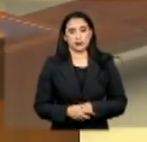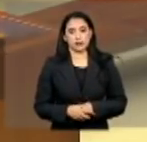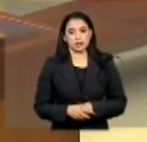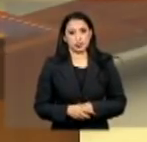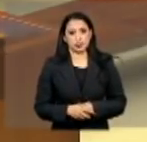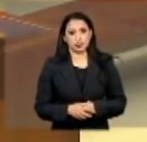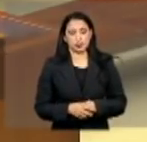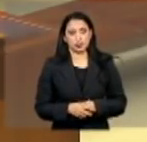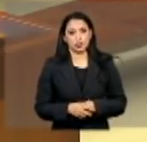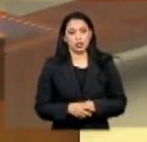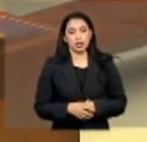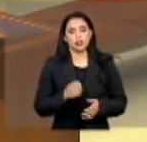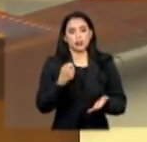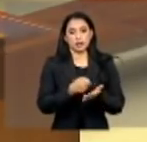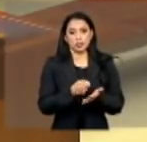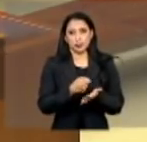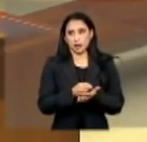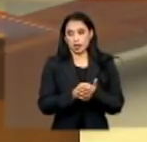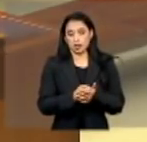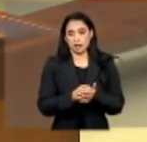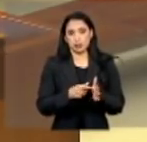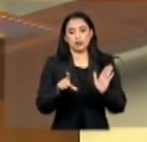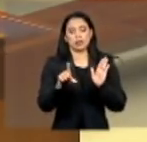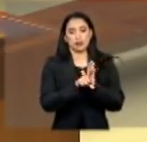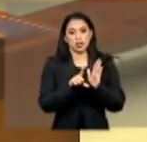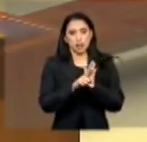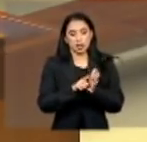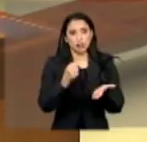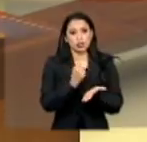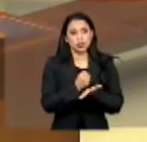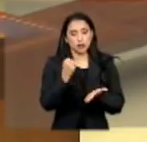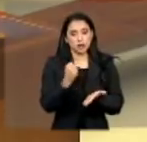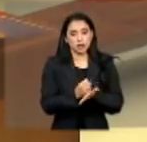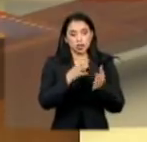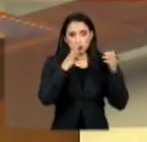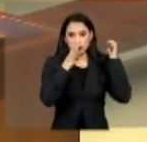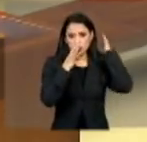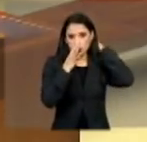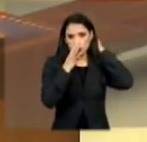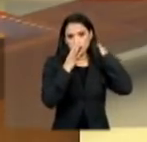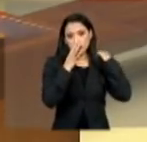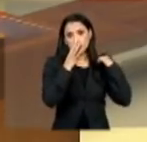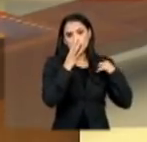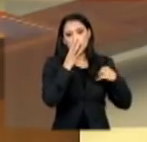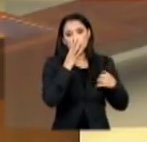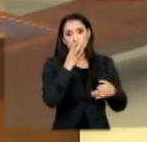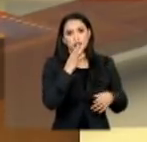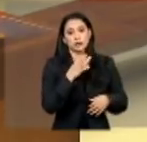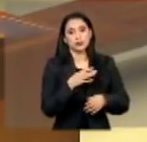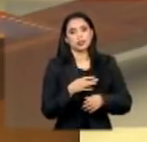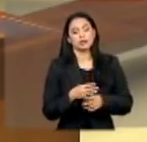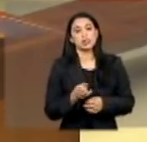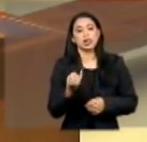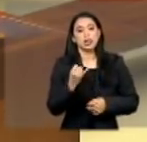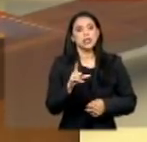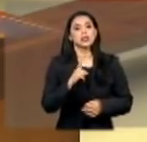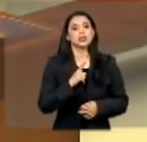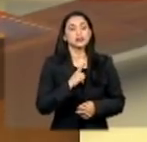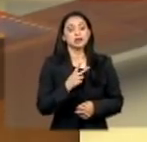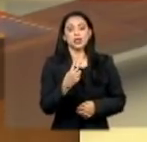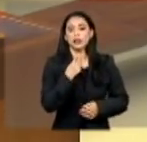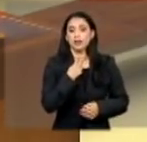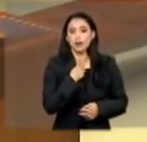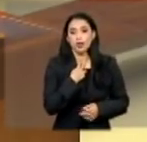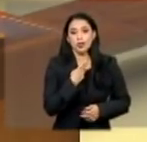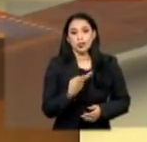legal ou contratual de acusar os outros e se tem ele não pode figurar